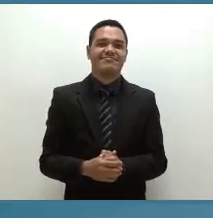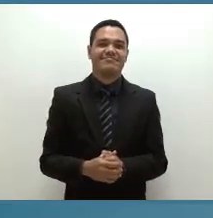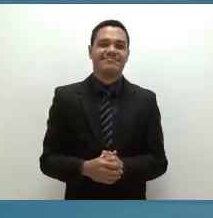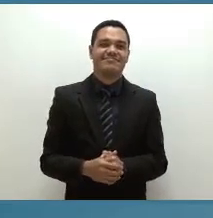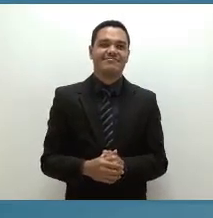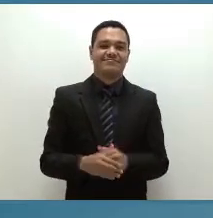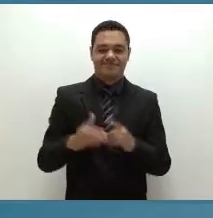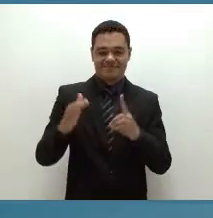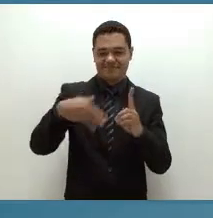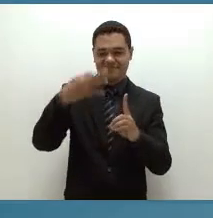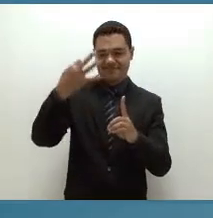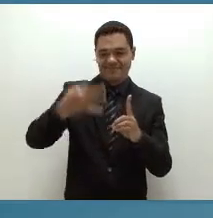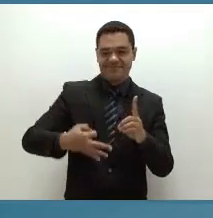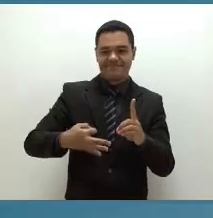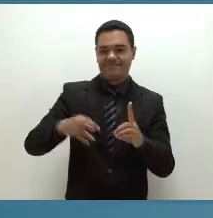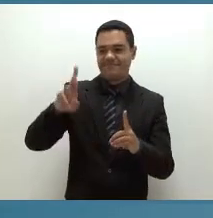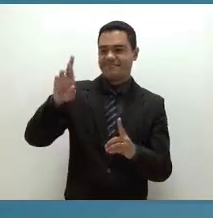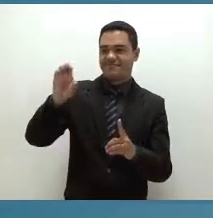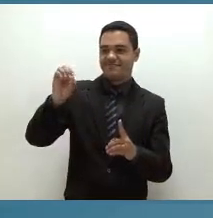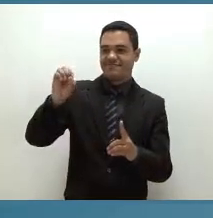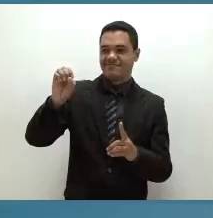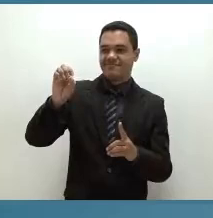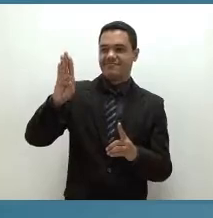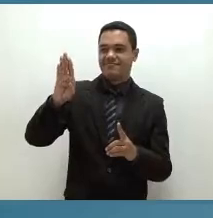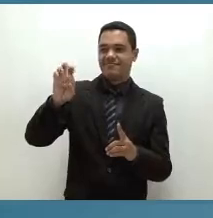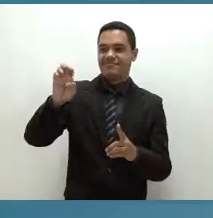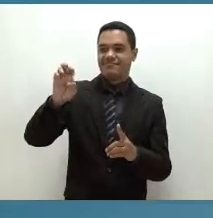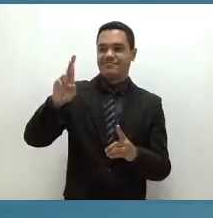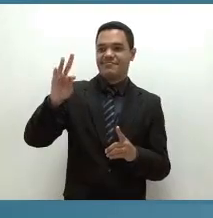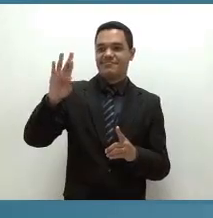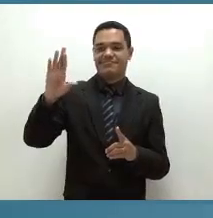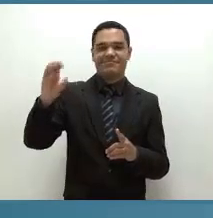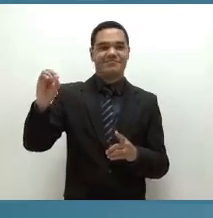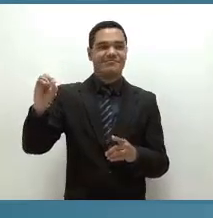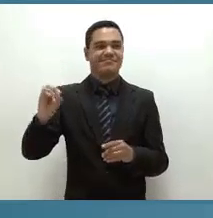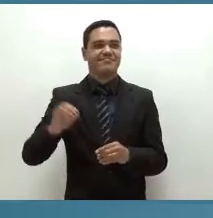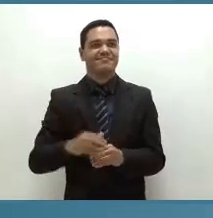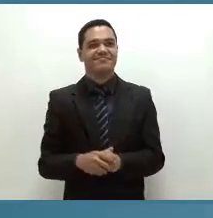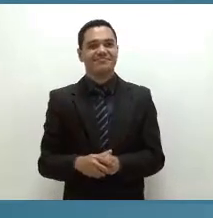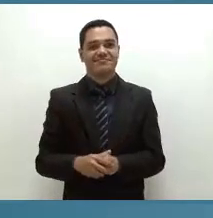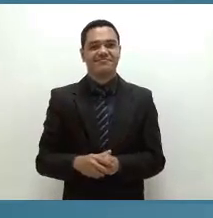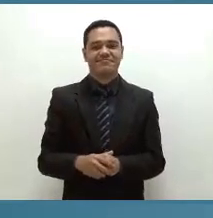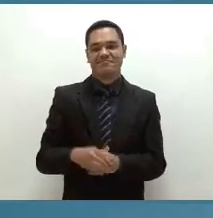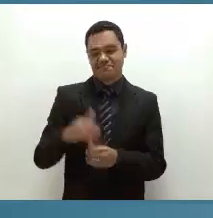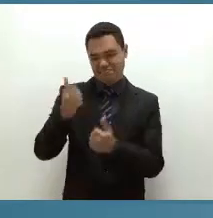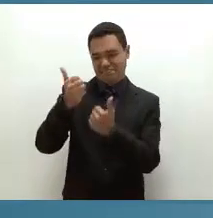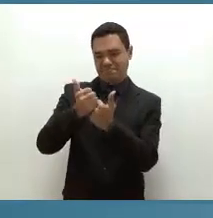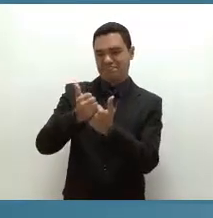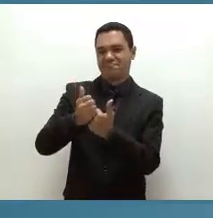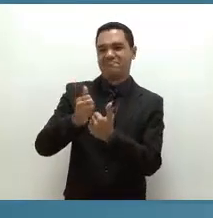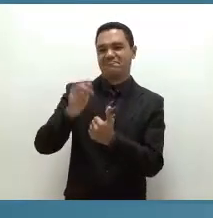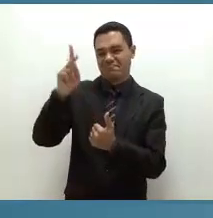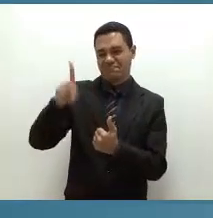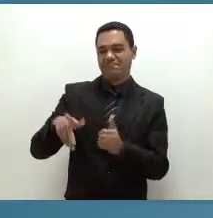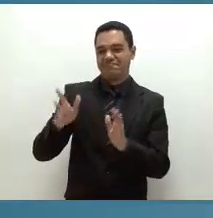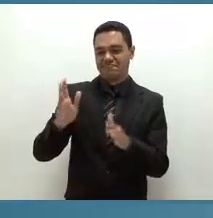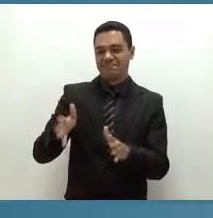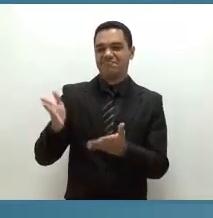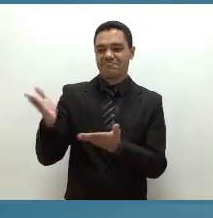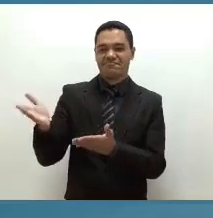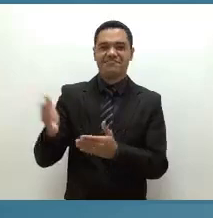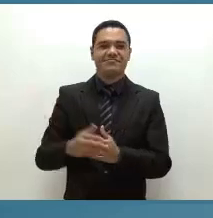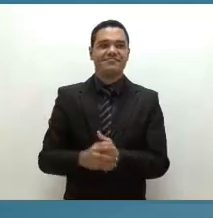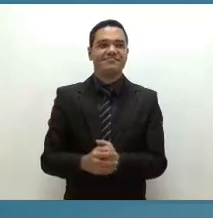de Moura. Não, Excelência. Foi eleito já vice-presidente. Desembargadora Maria Filomena de